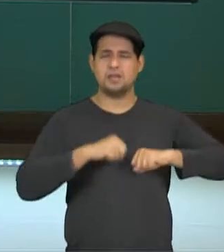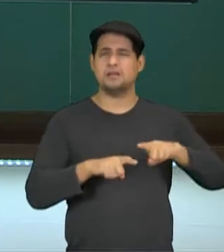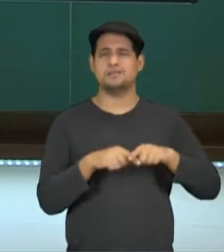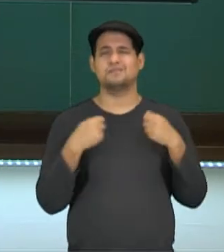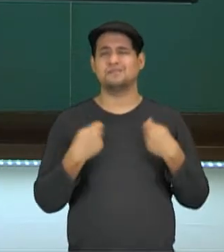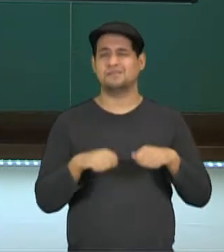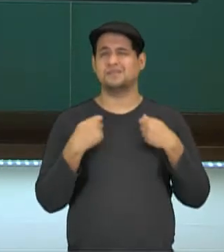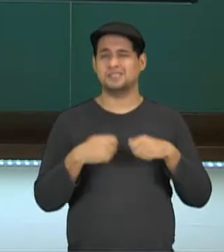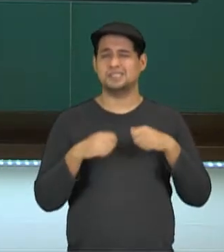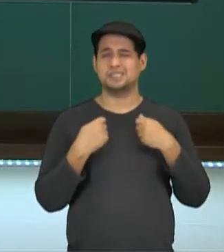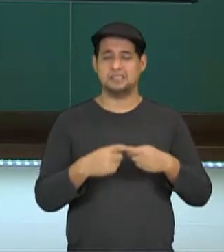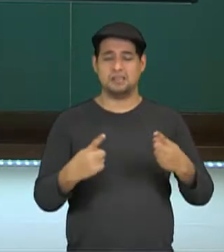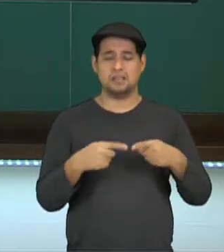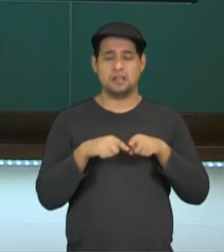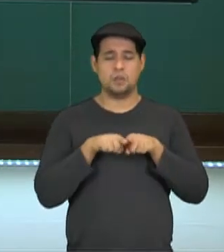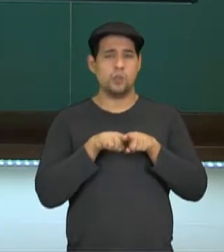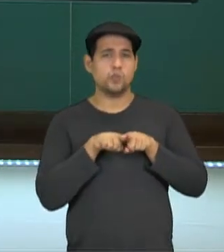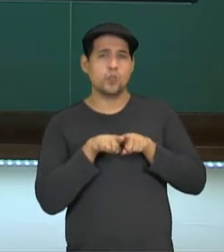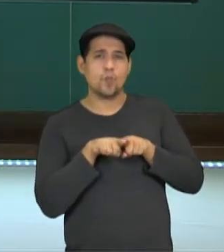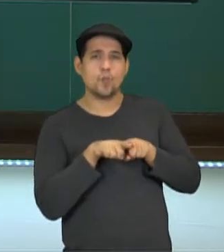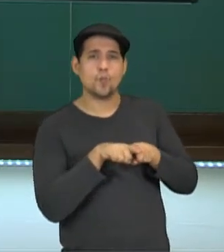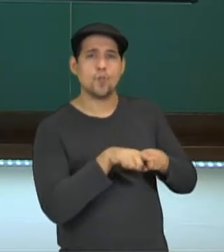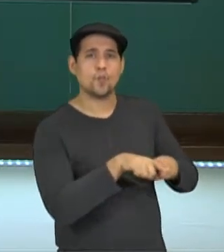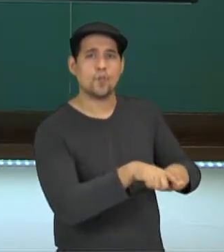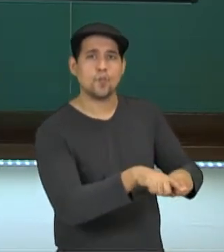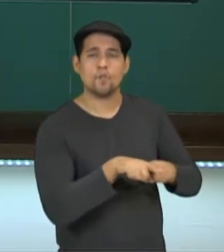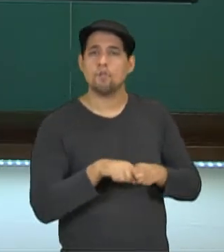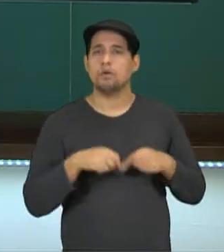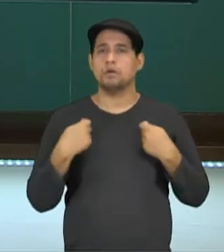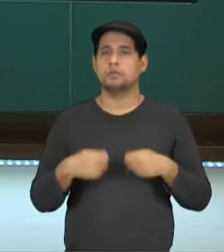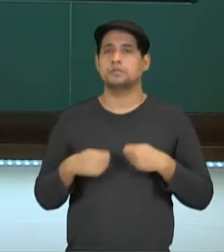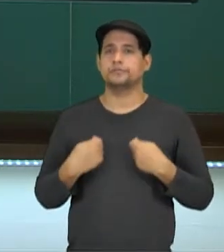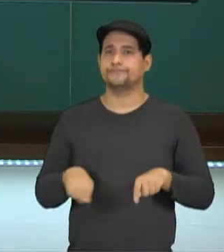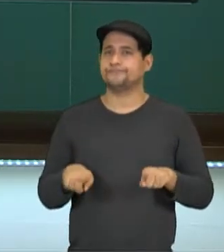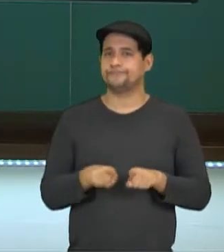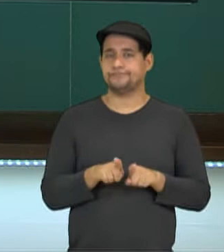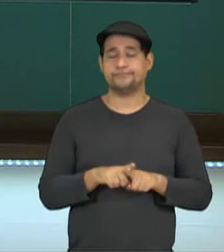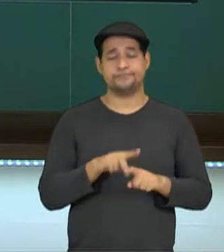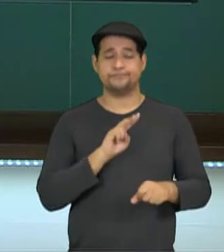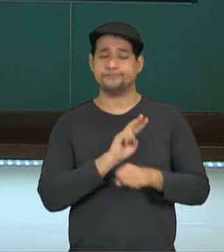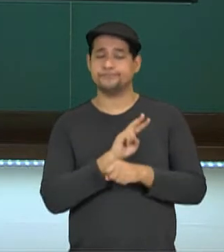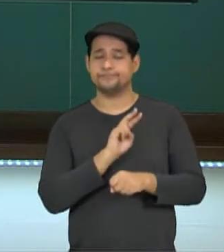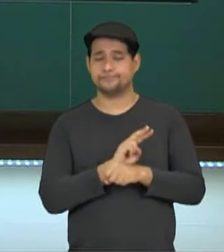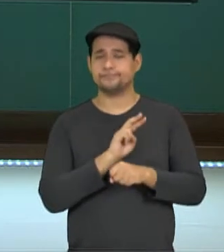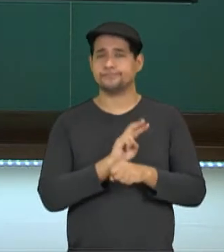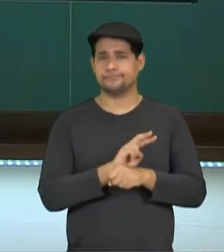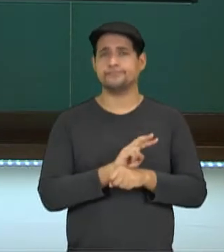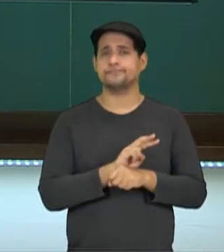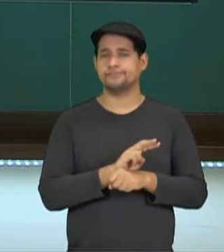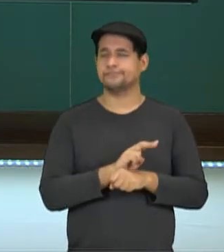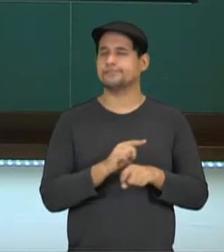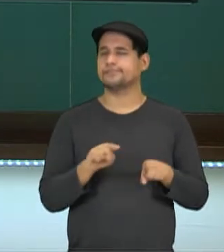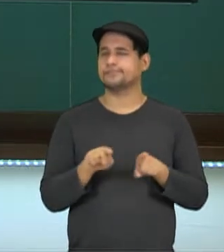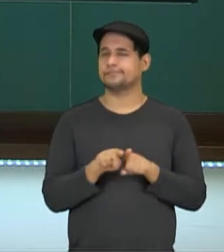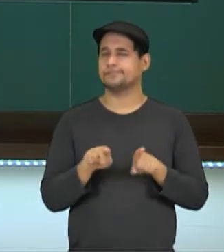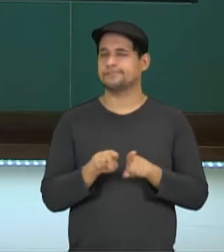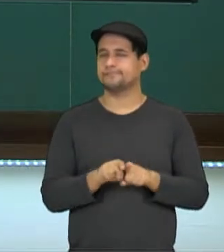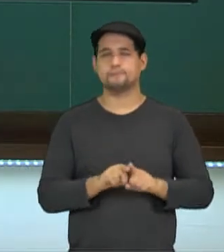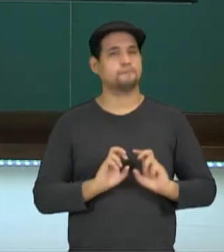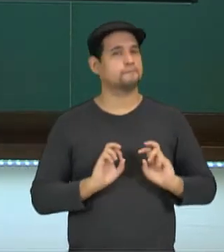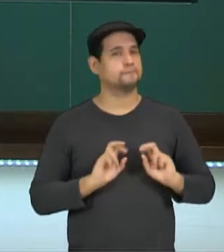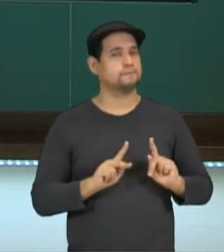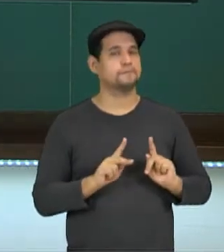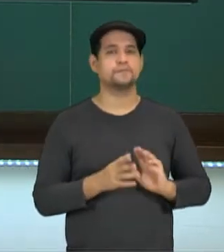precisam caminhar lado a lado. Precisamos do desenvolvimento industrial, precisamos preservar o meio ambiente também,